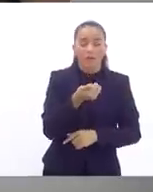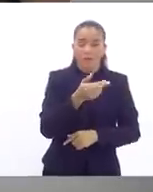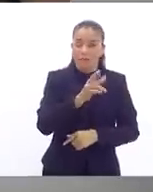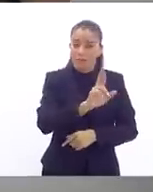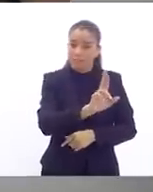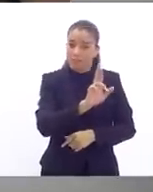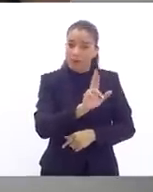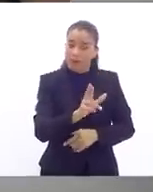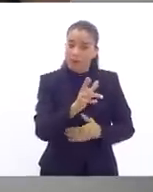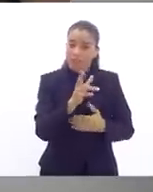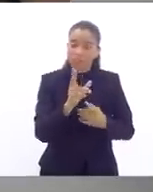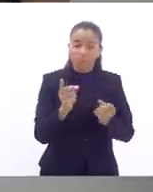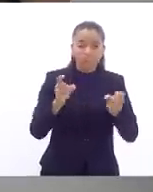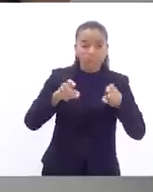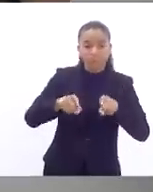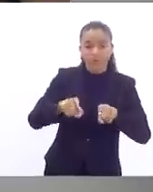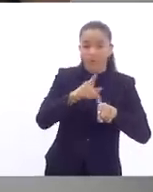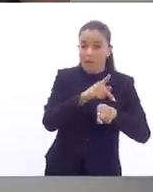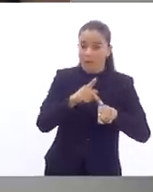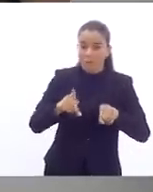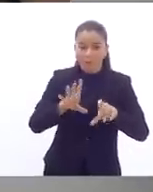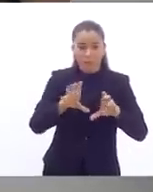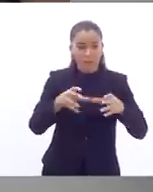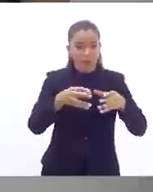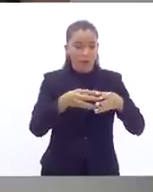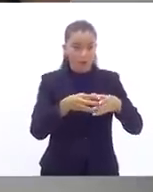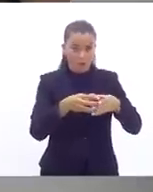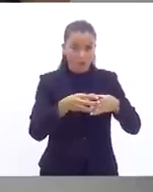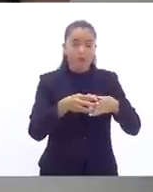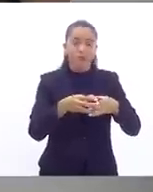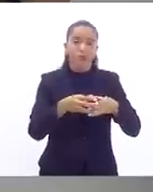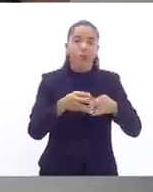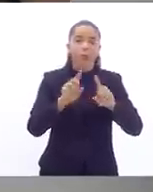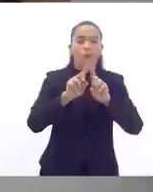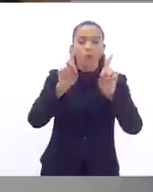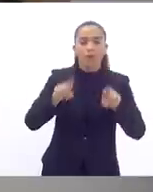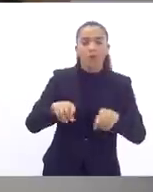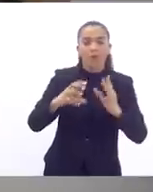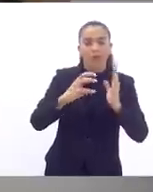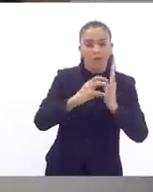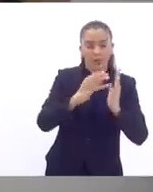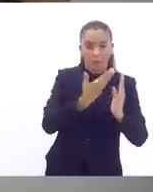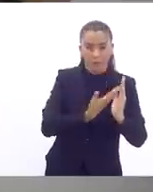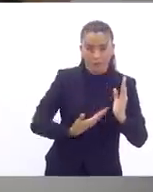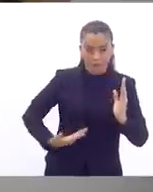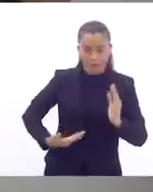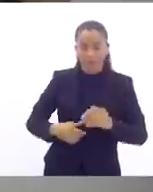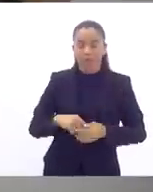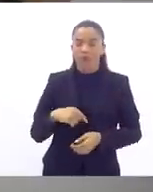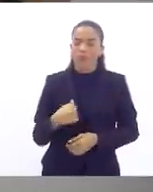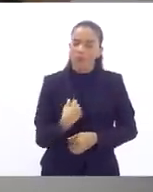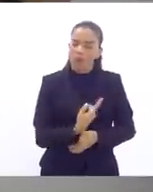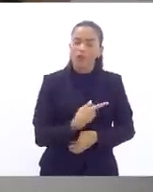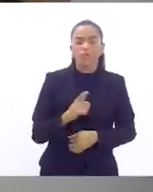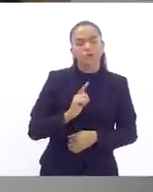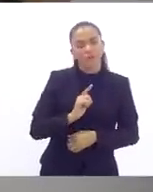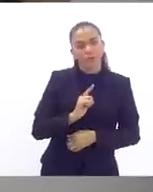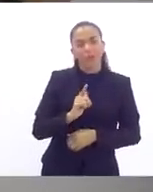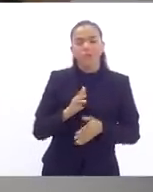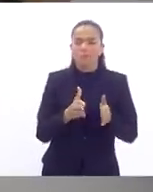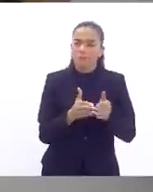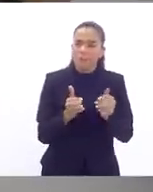sumiu a presidência da congregação de servidores públicos nós temos